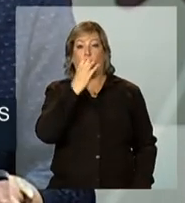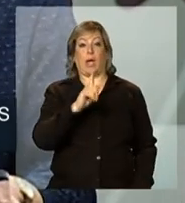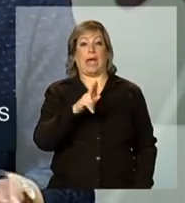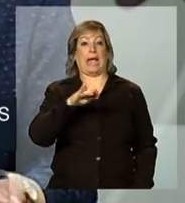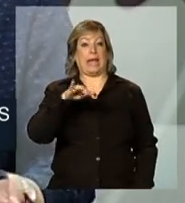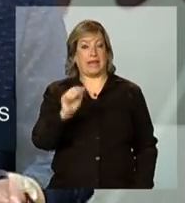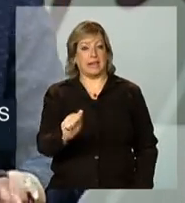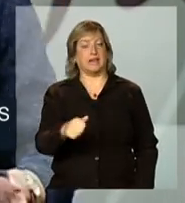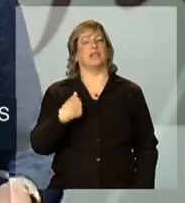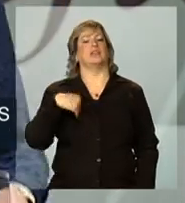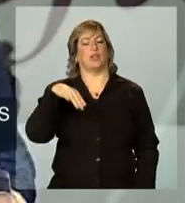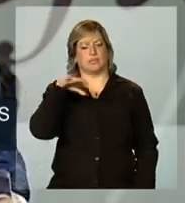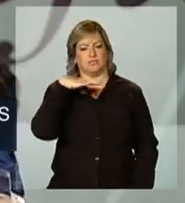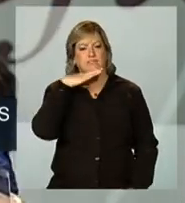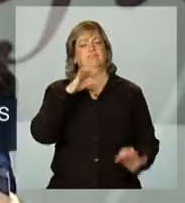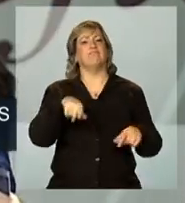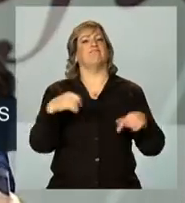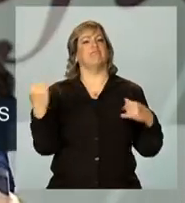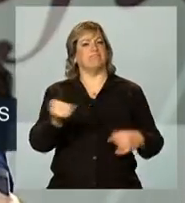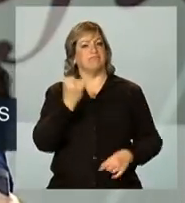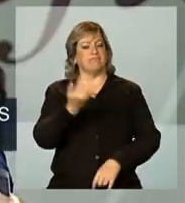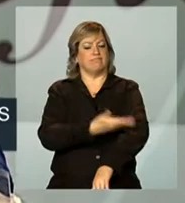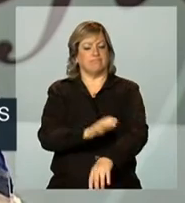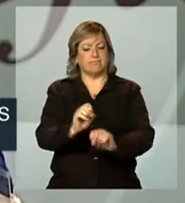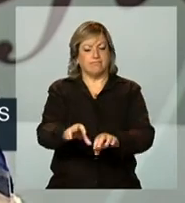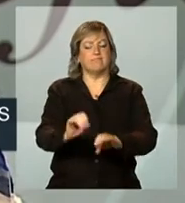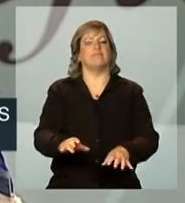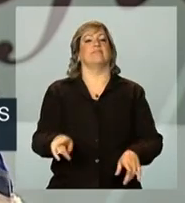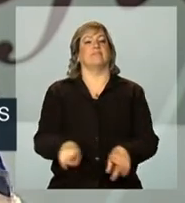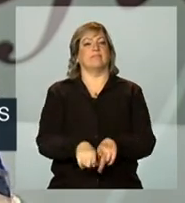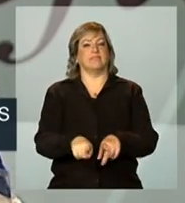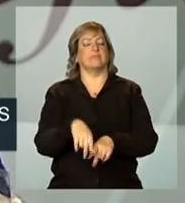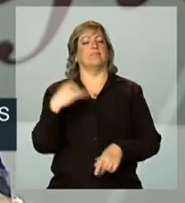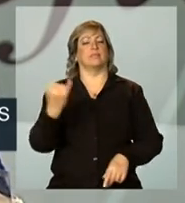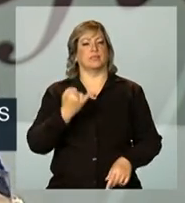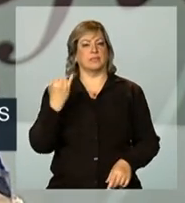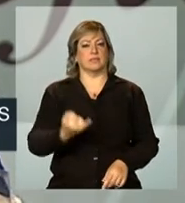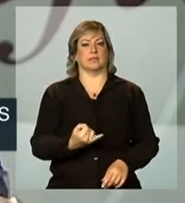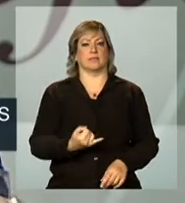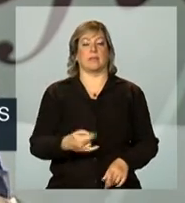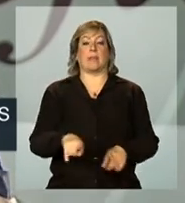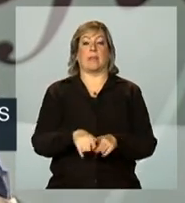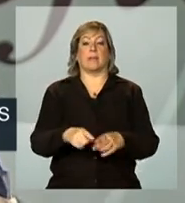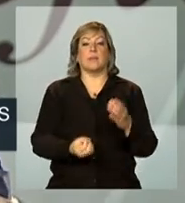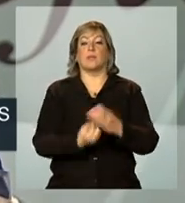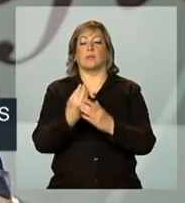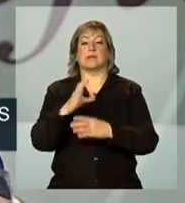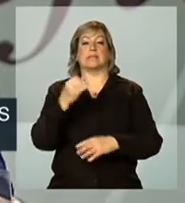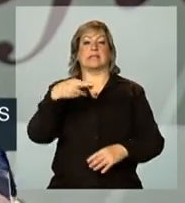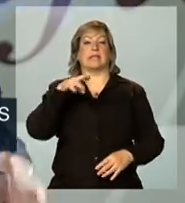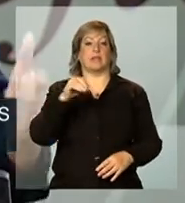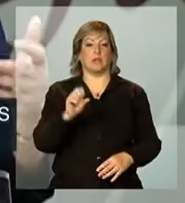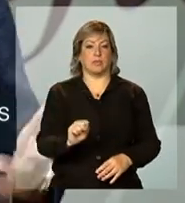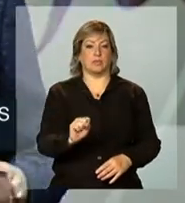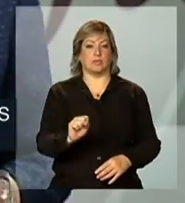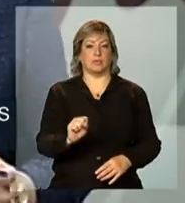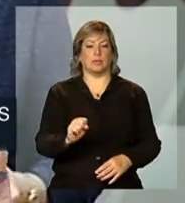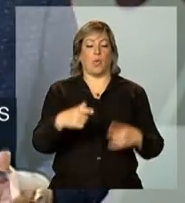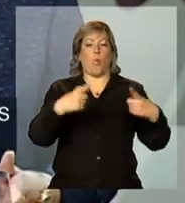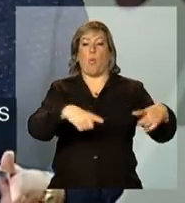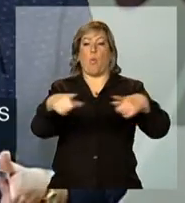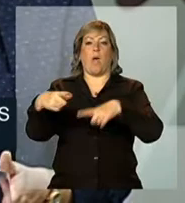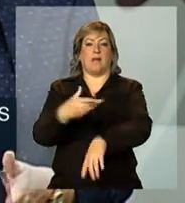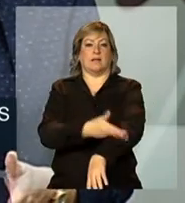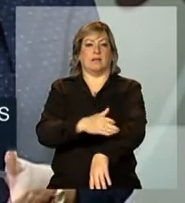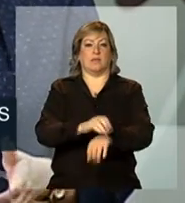acelerar esse treinamento e a implantação desses centros. Nós conseguimos